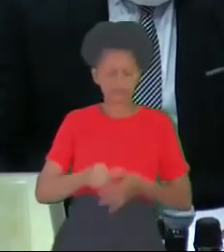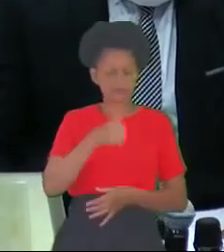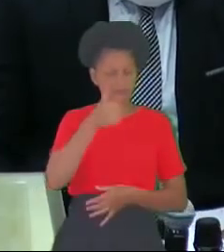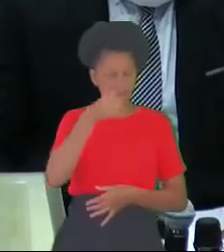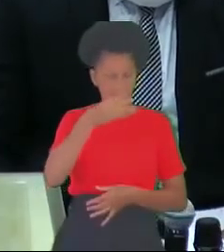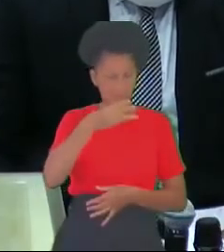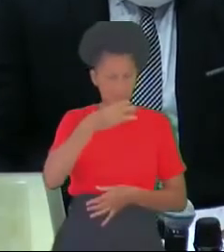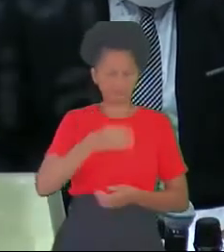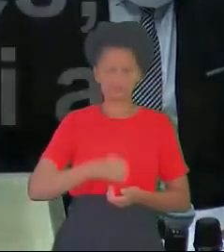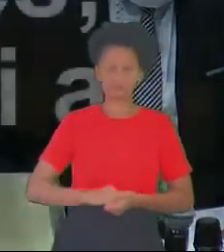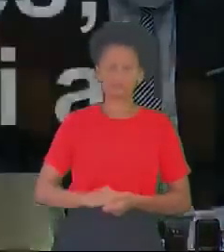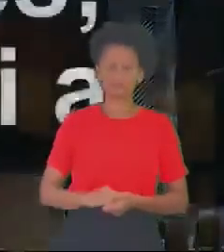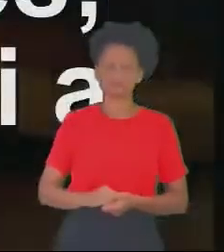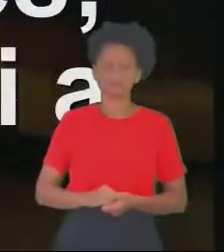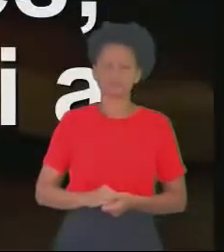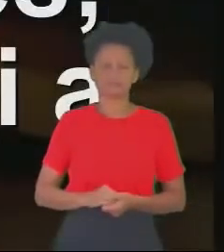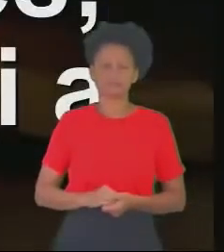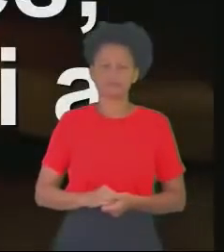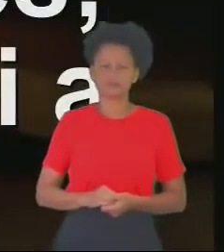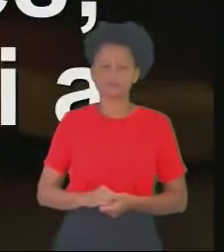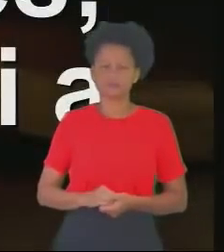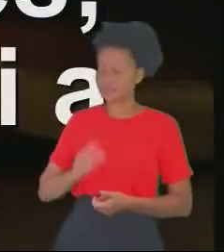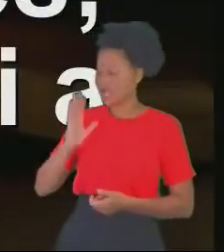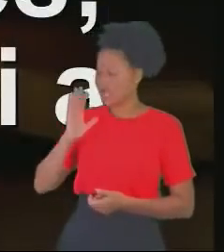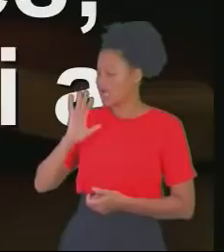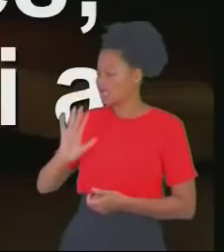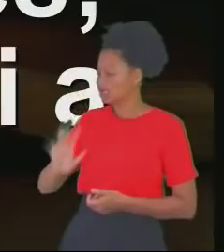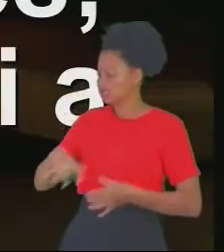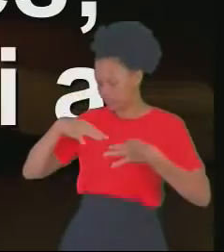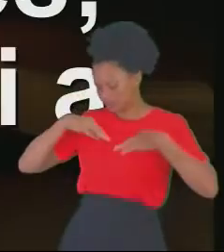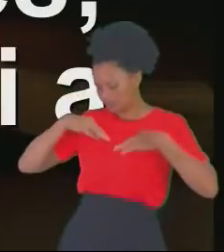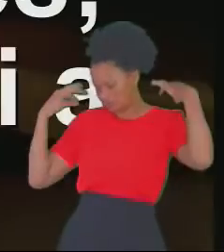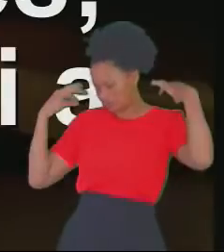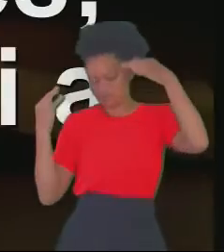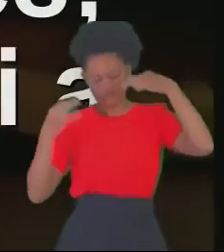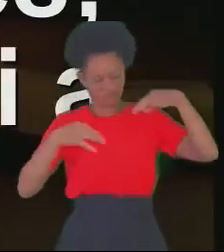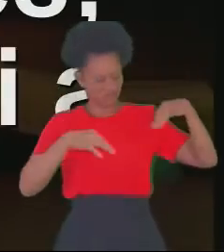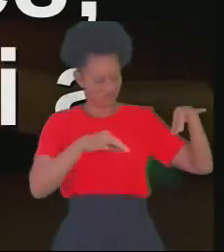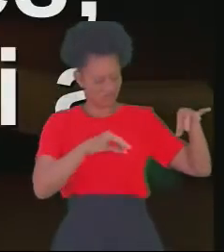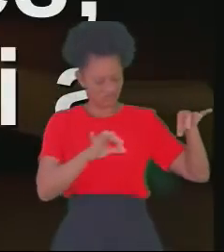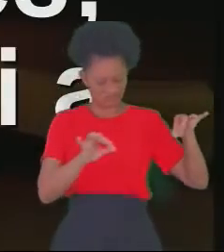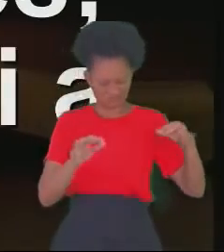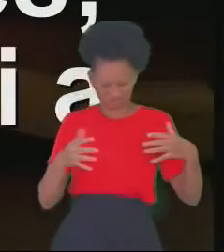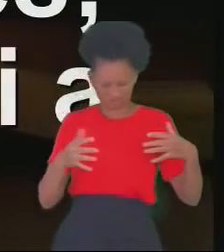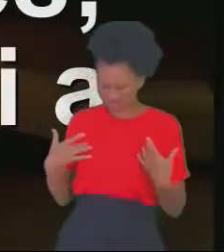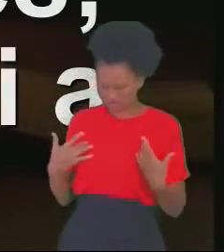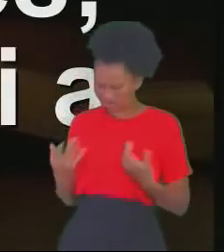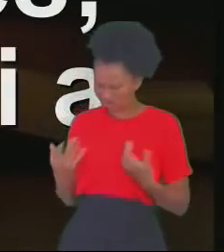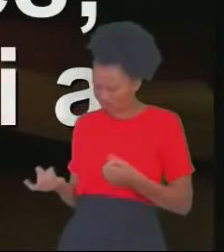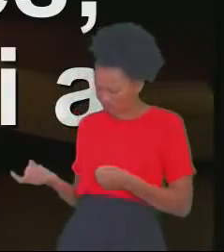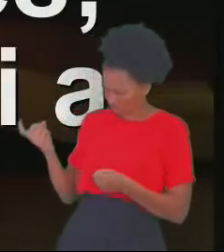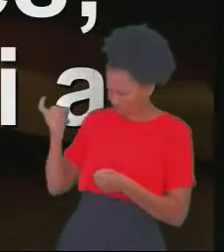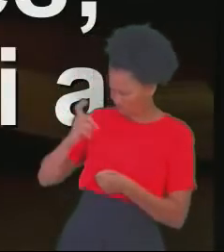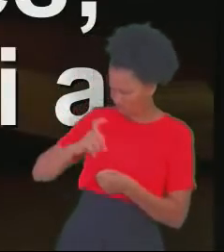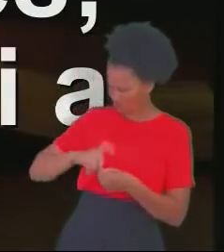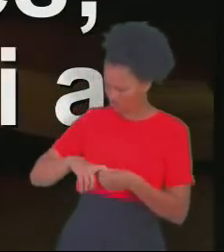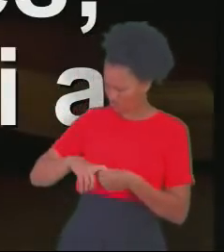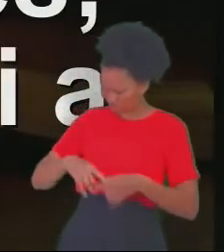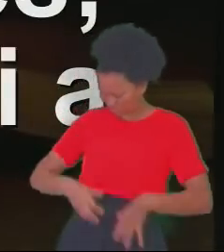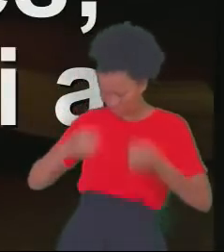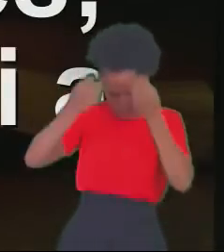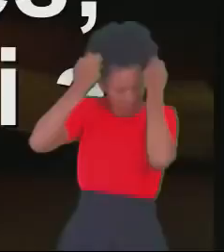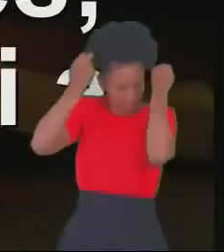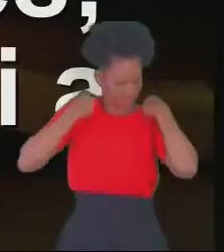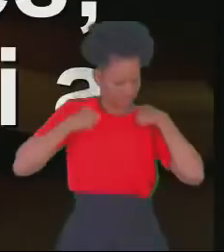Deus. Já despi os meus vestidos. Como os tornarei a vestir?